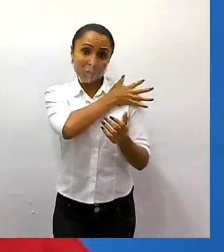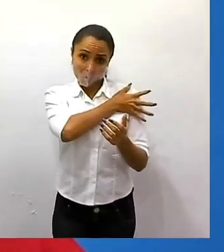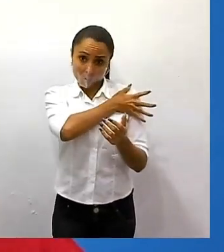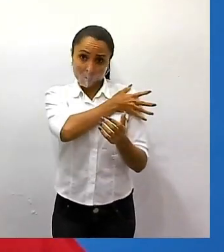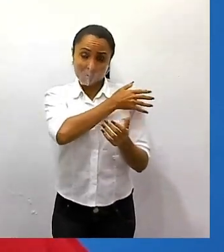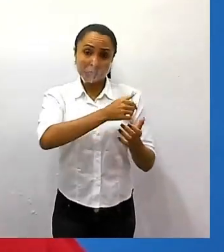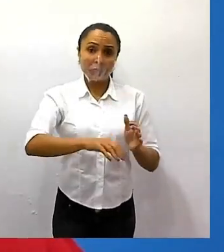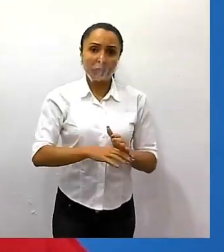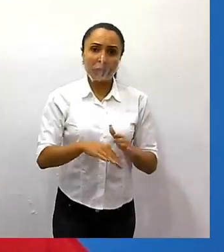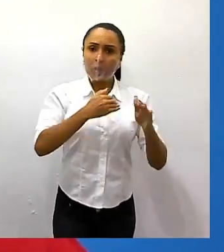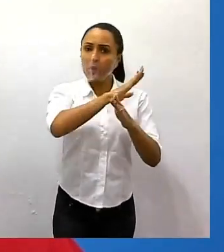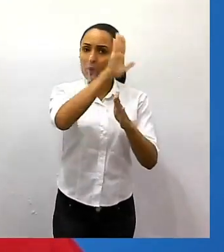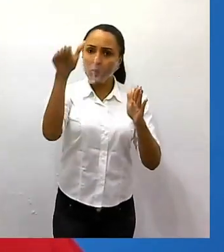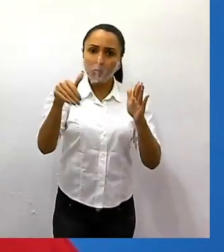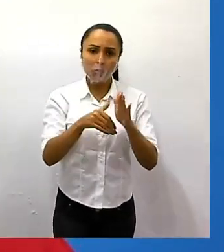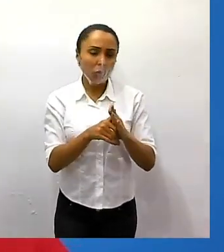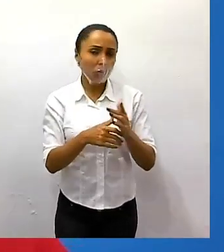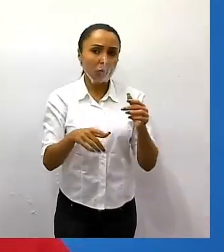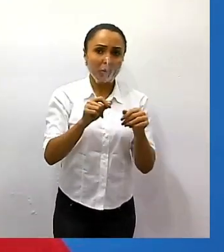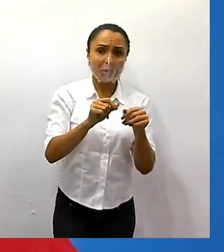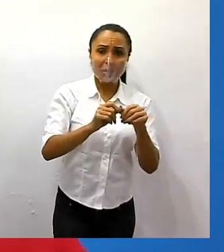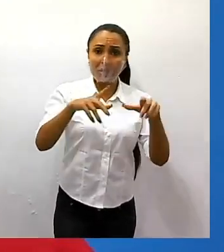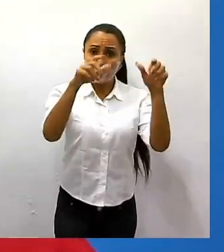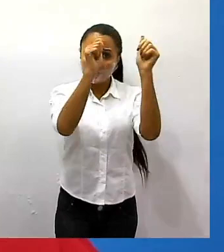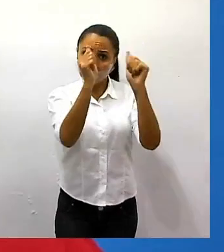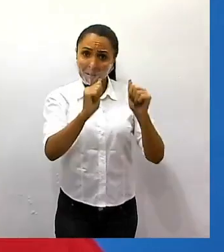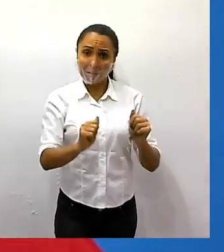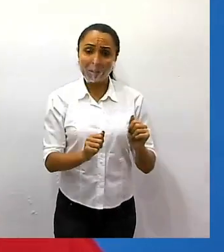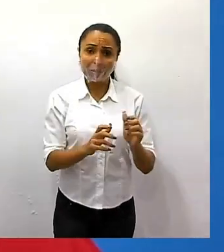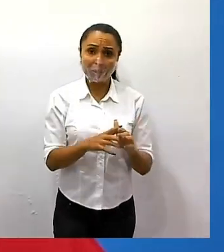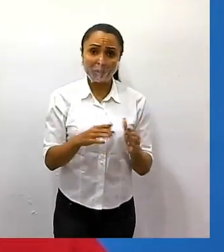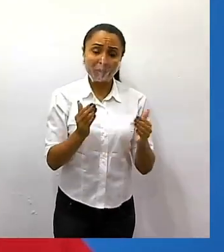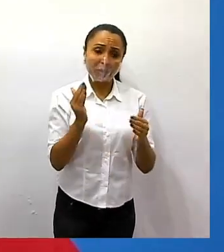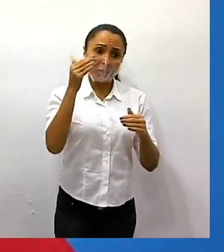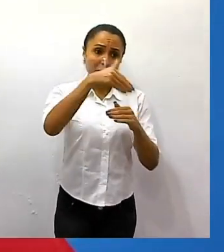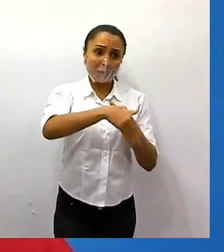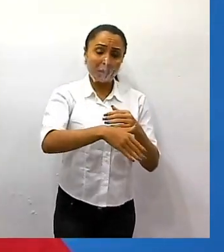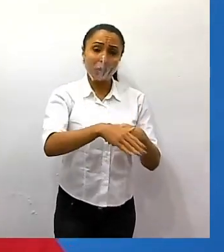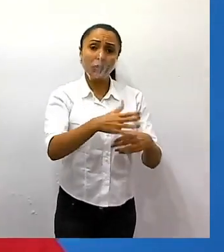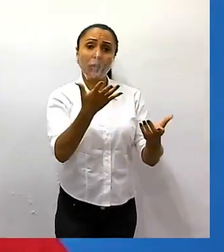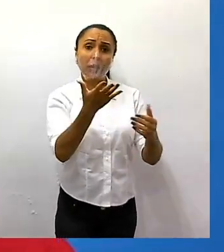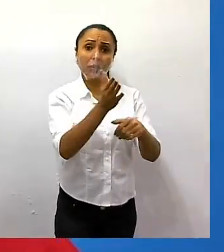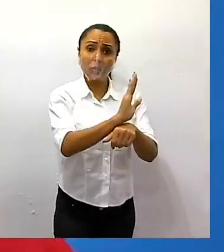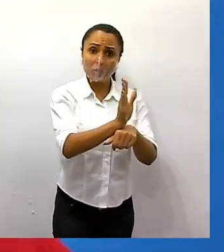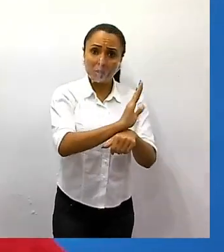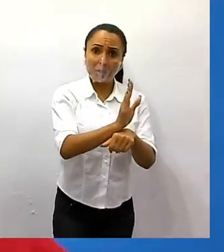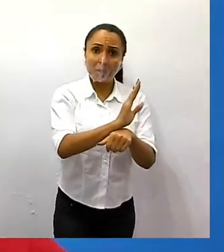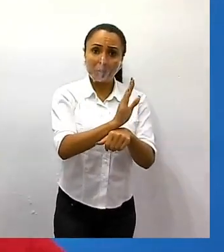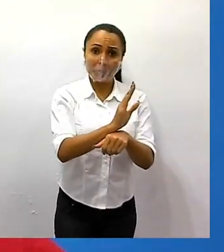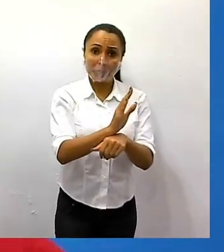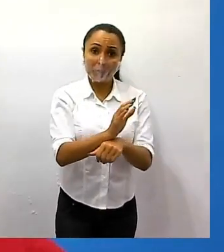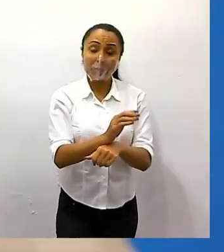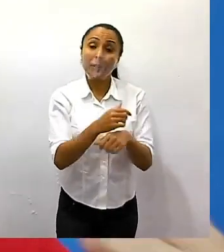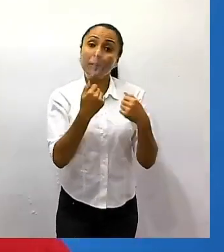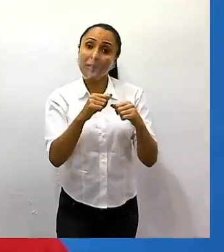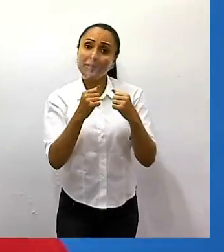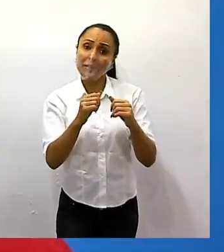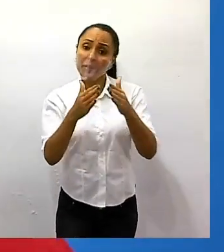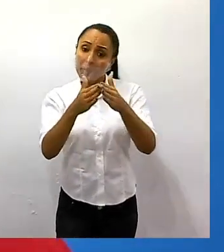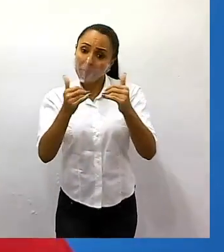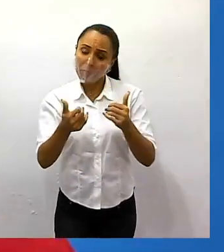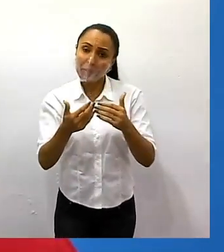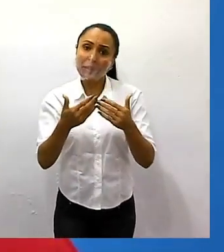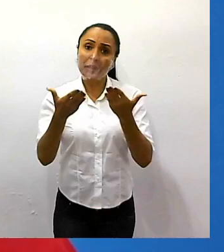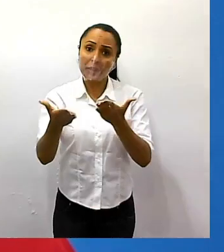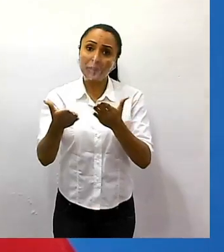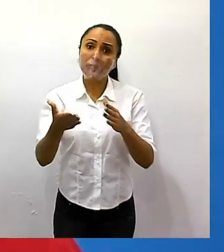Então, tudo que se produzia na arte, inclusive no cinema, tinha que passar, né, pela aprovação